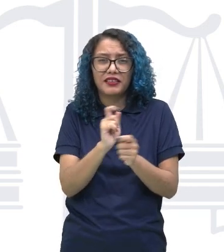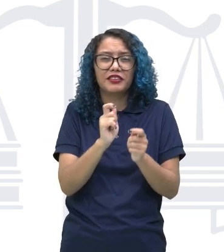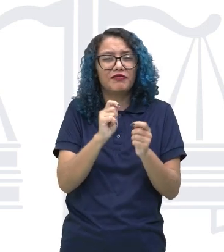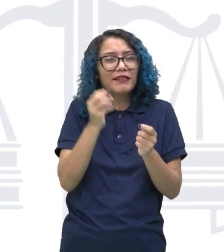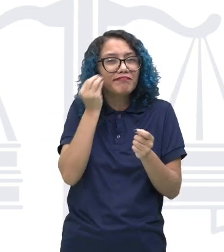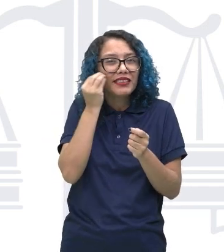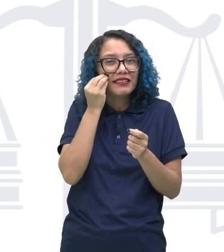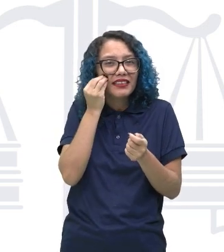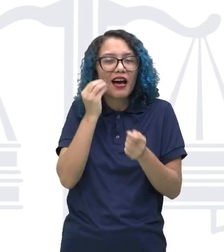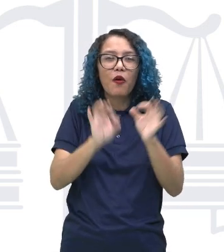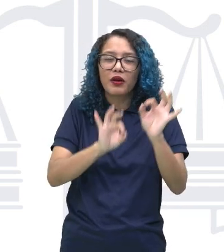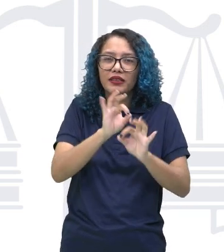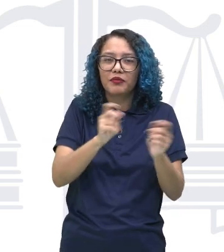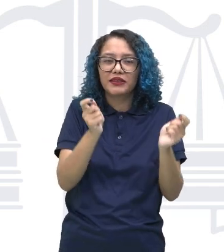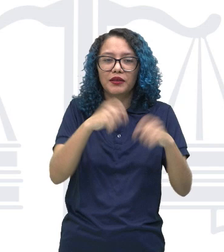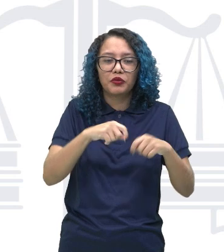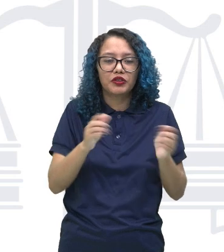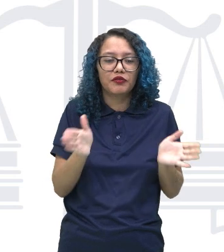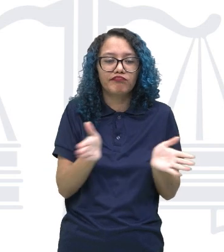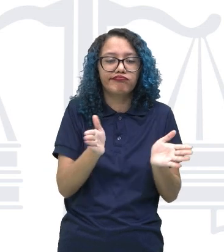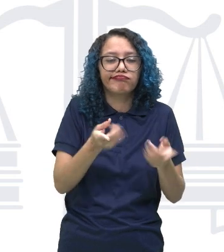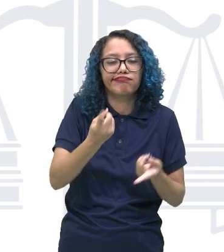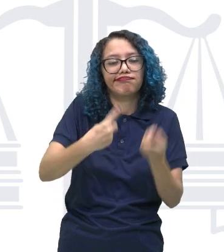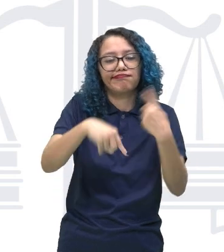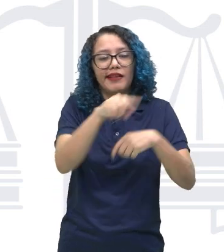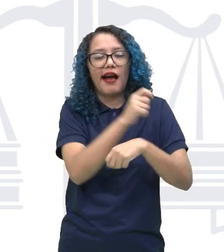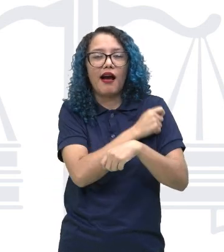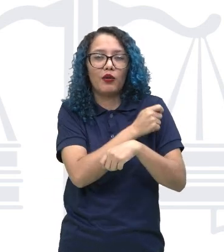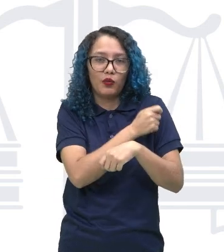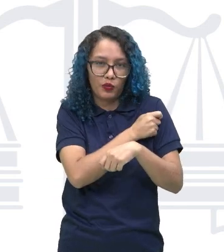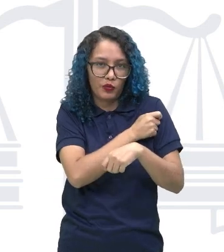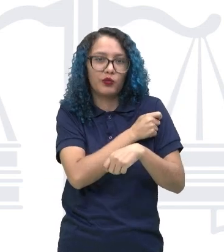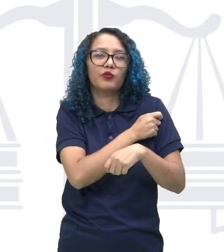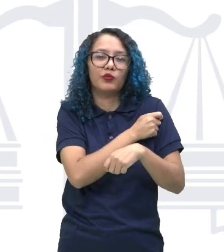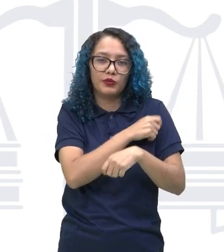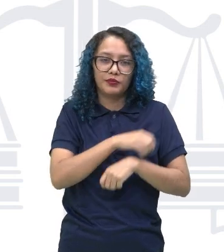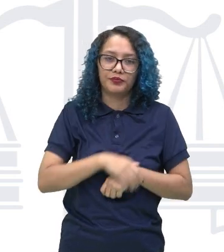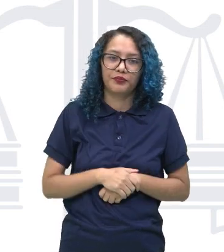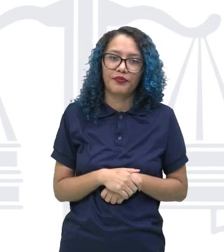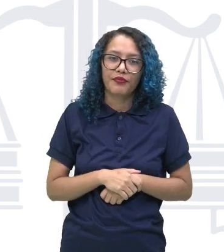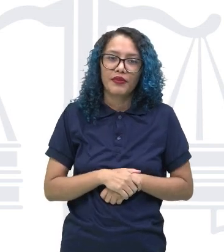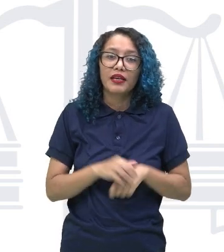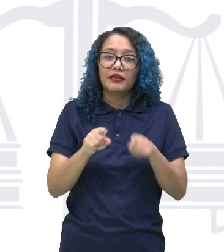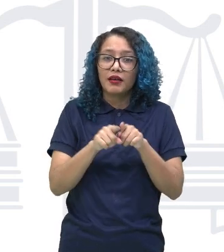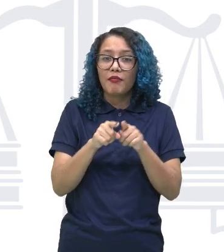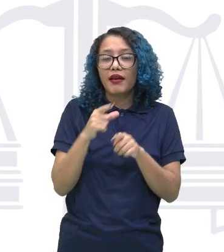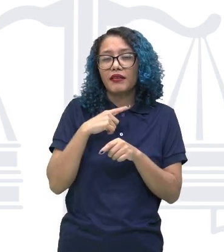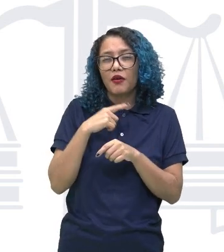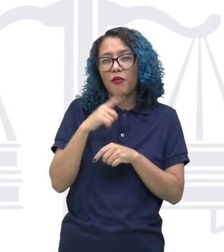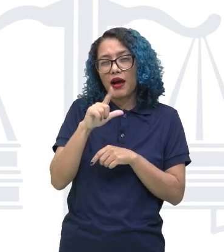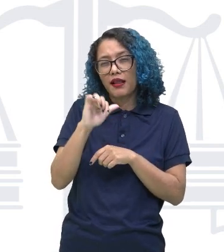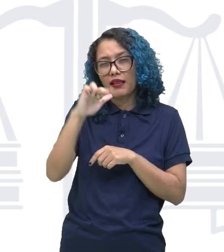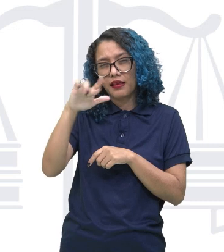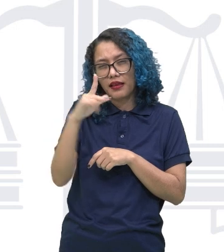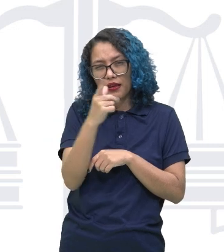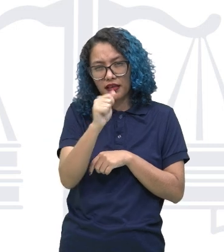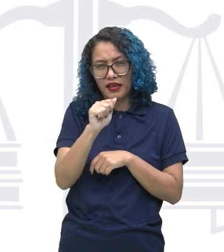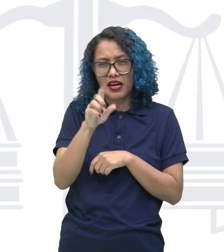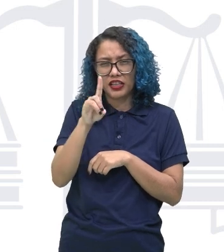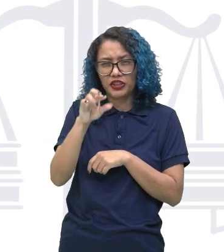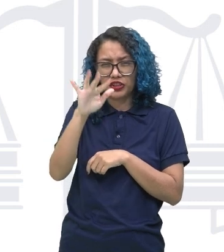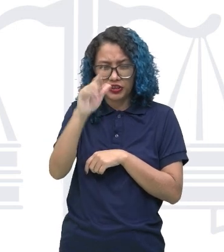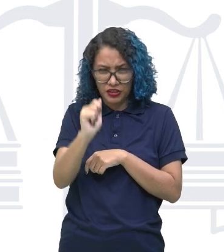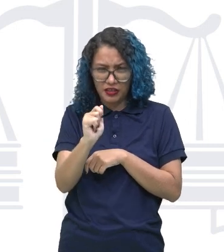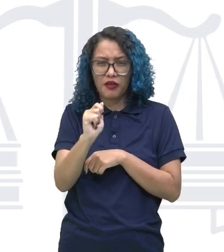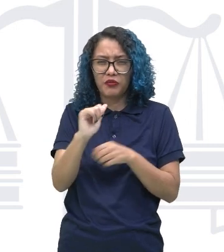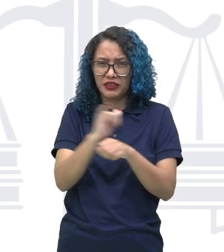a aprendizagem dos nossos estudantes. Então, a recomposição, ela estabelece uma linha digna de aprendizagem, definindo até onde